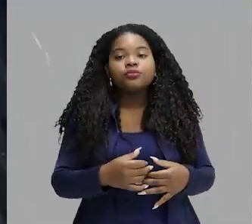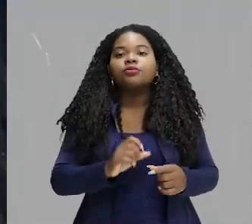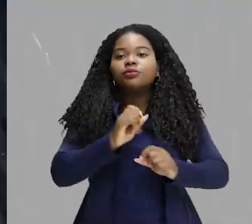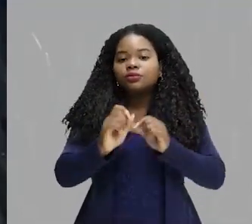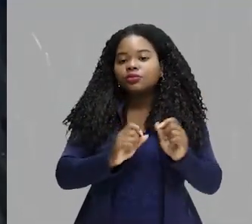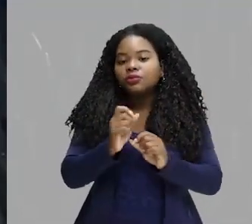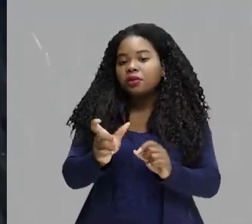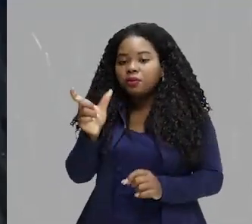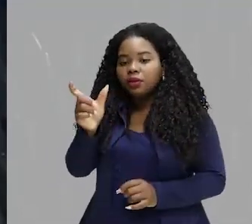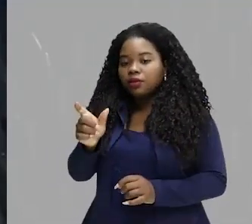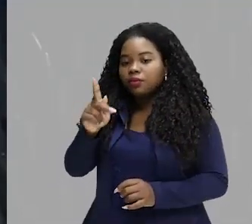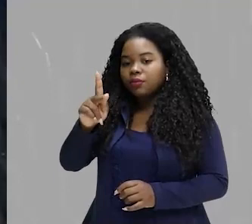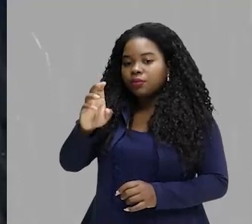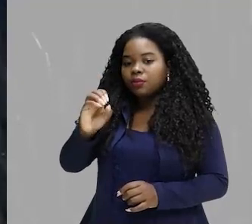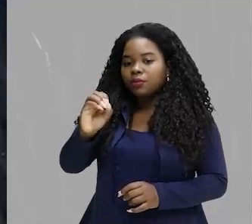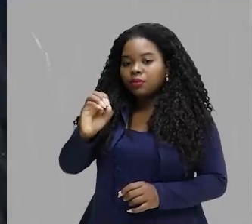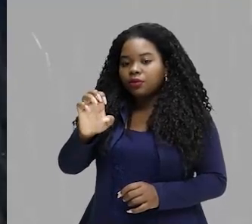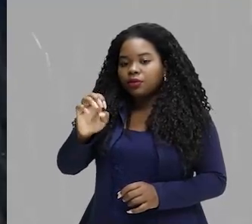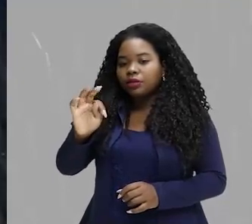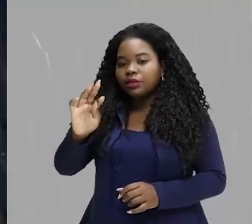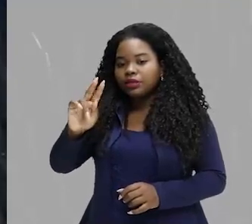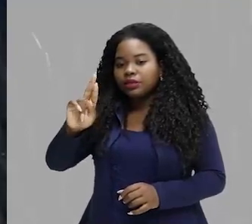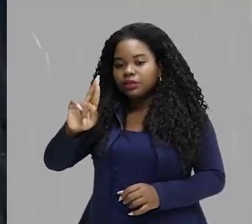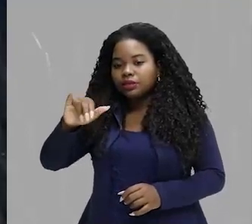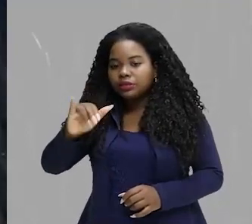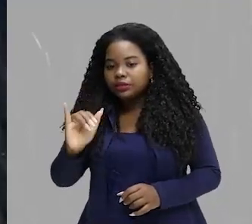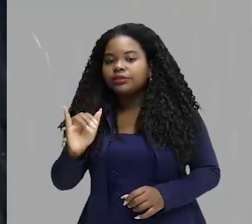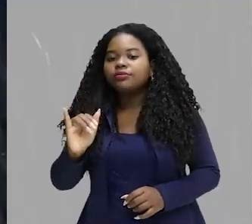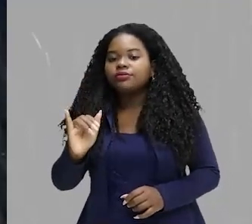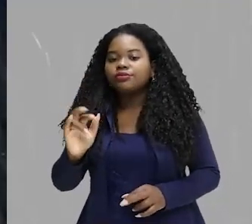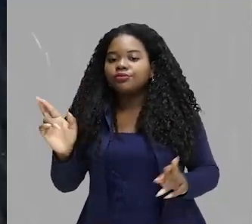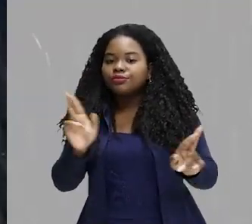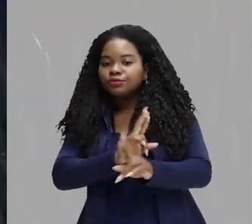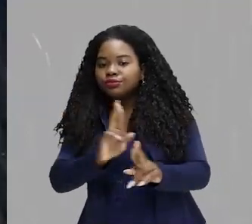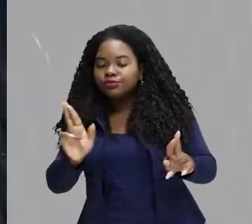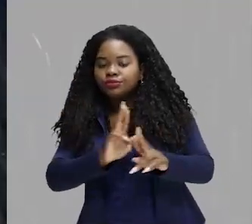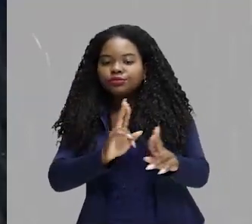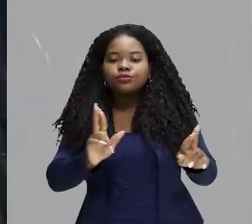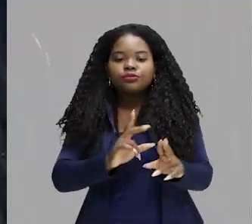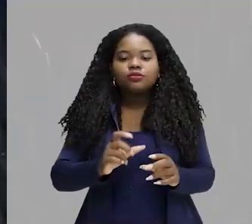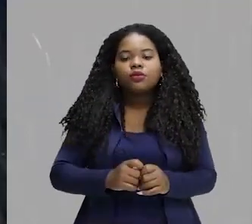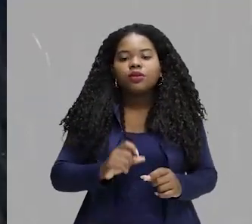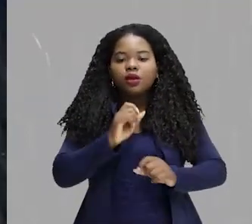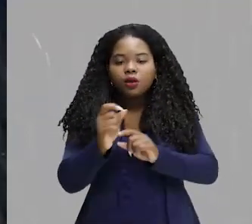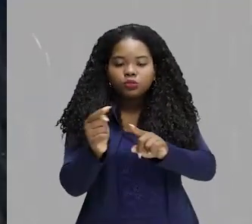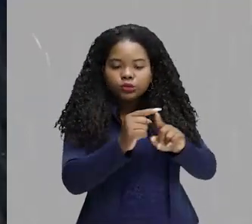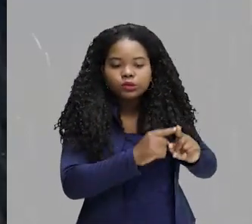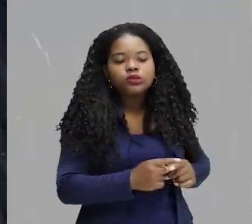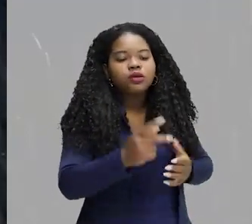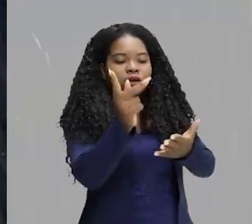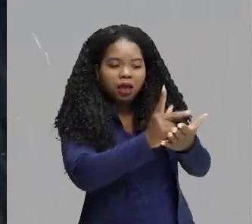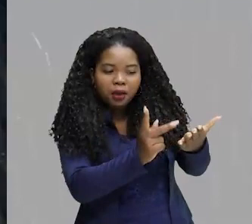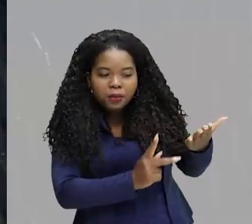em inglês, ela tanto pode se referir ao estilo, né, que é a poesia, um texto